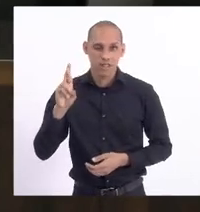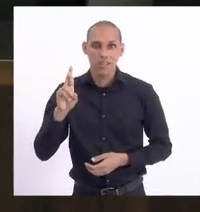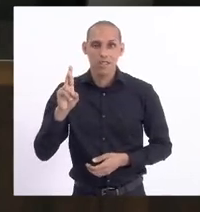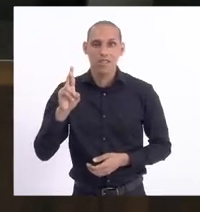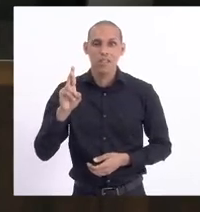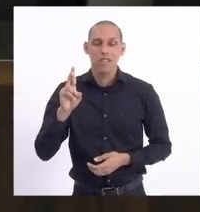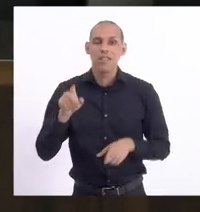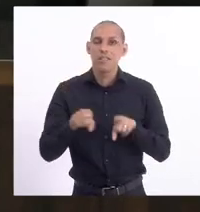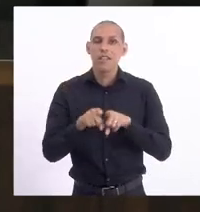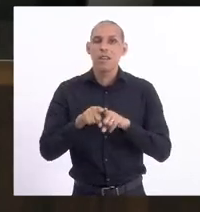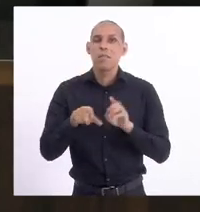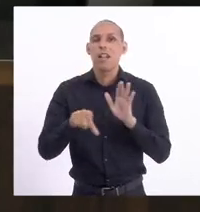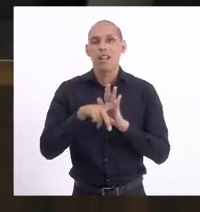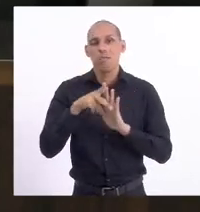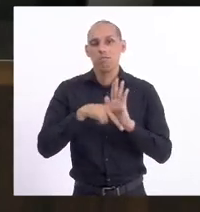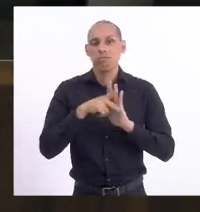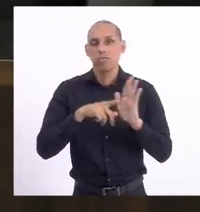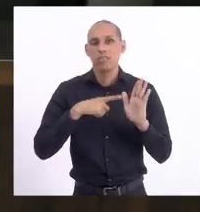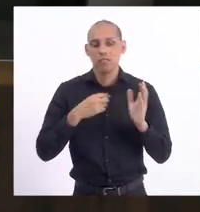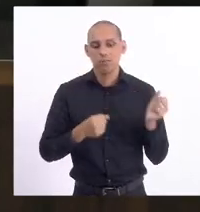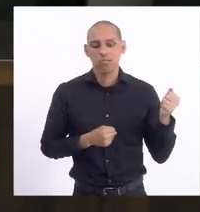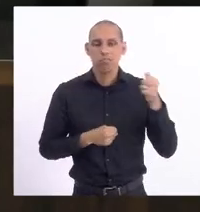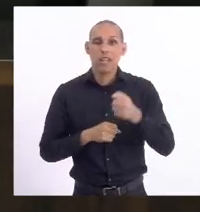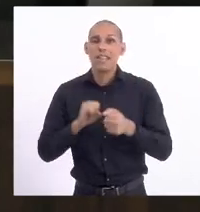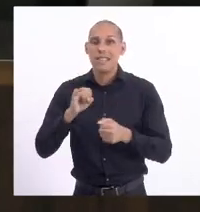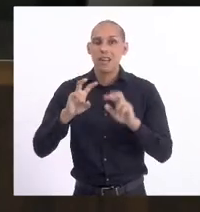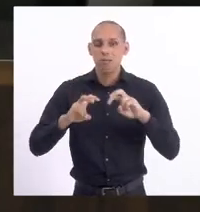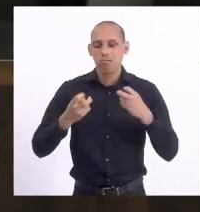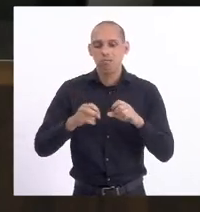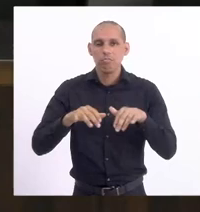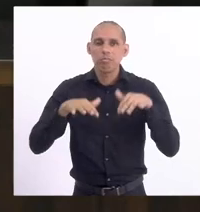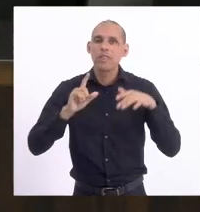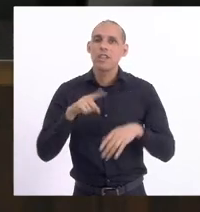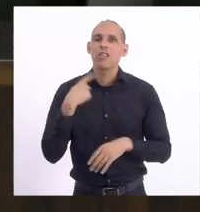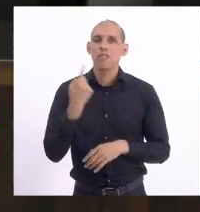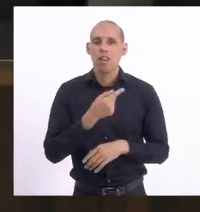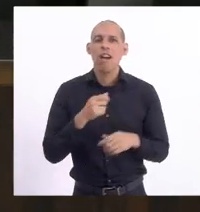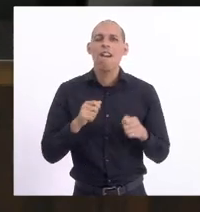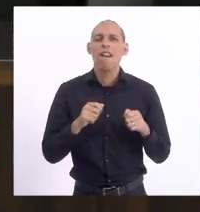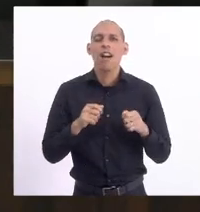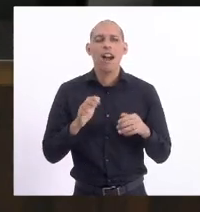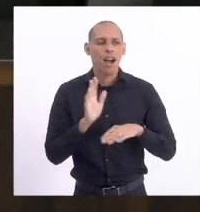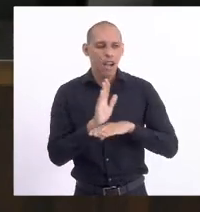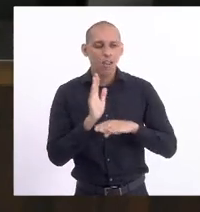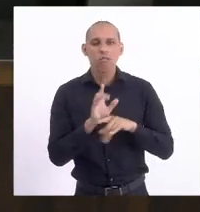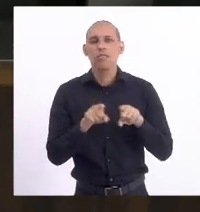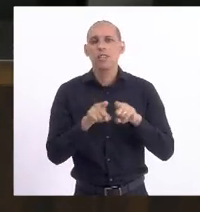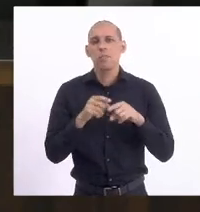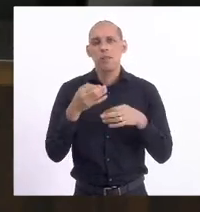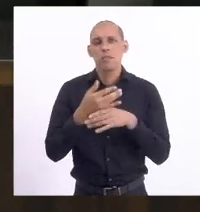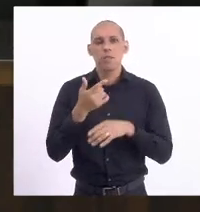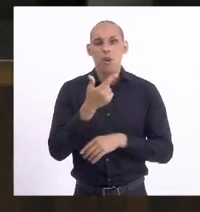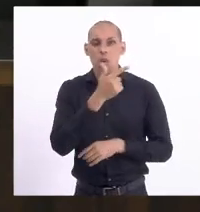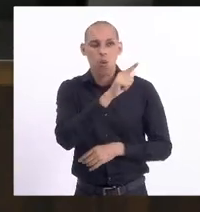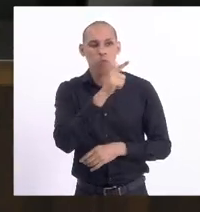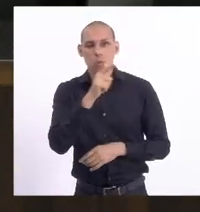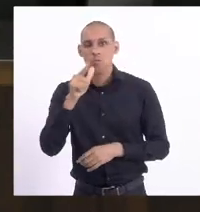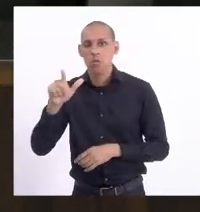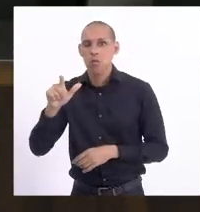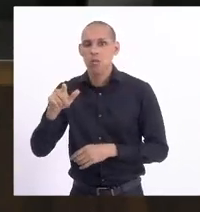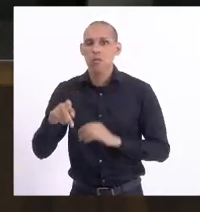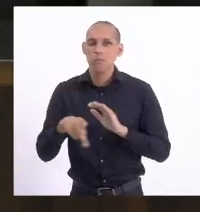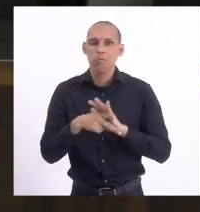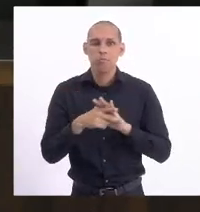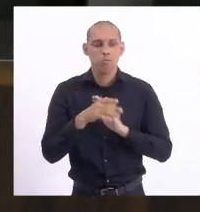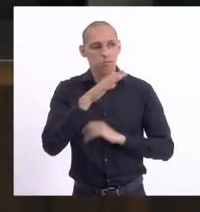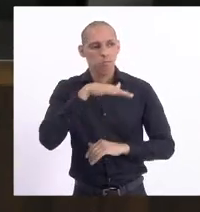o projeto de lei e se o plenário autorizar, nós vamos também fazer aquela ajuda para os demais municípios do Norte e Noroeste,